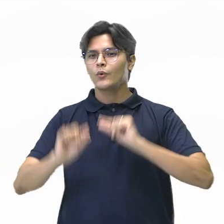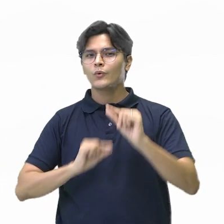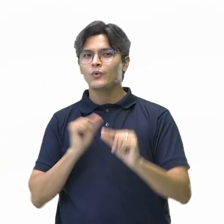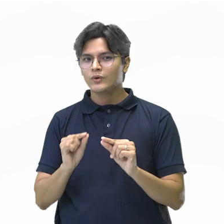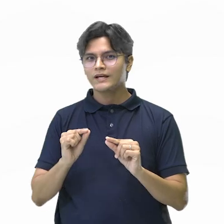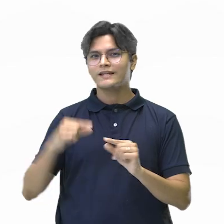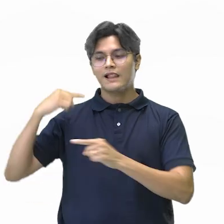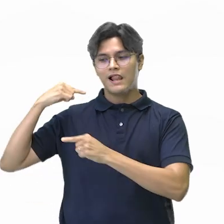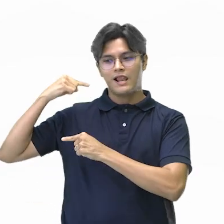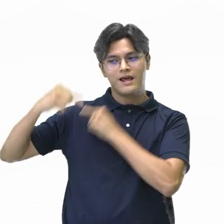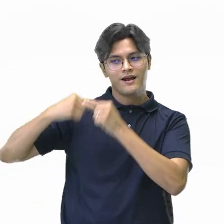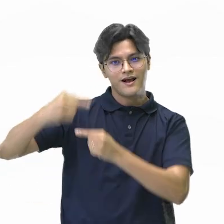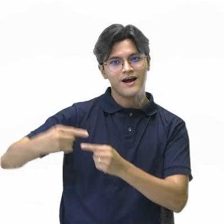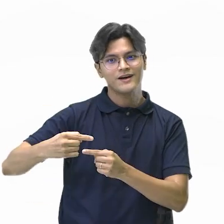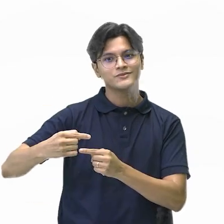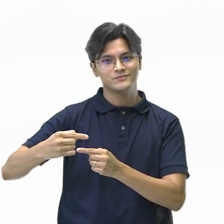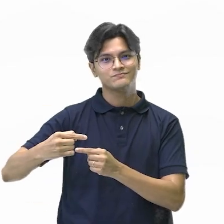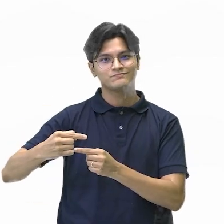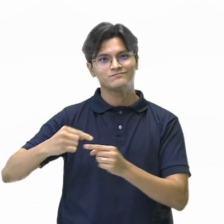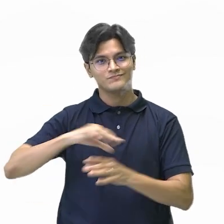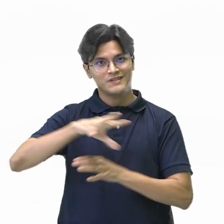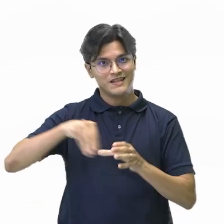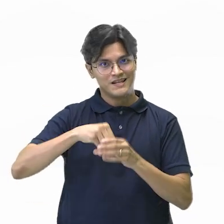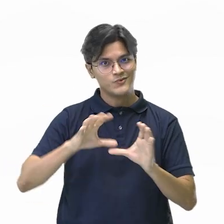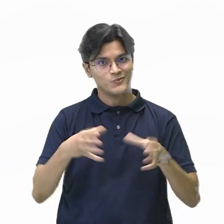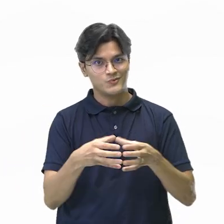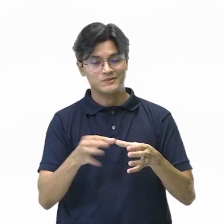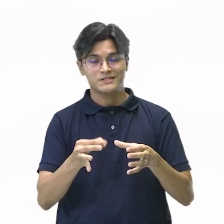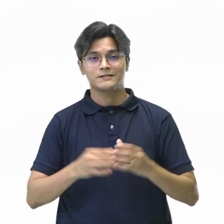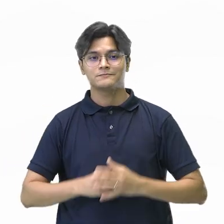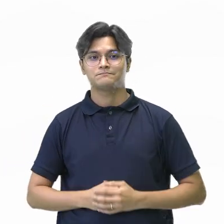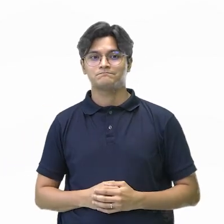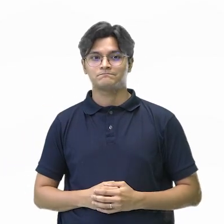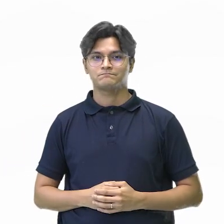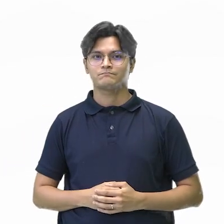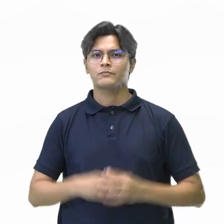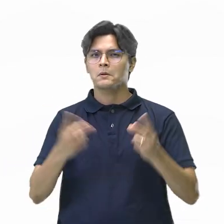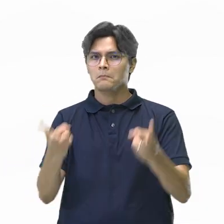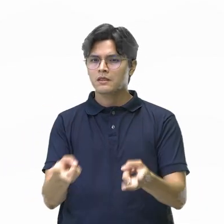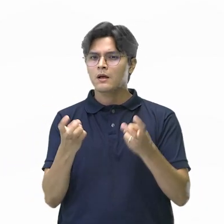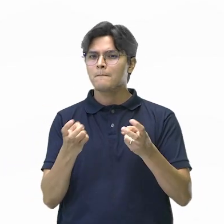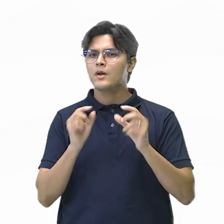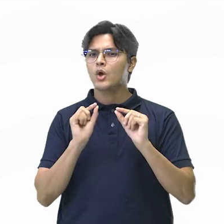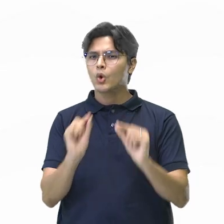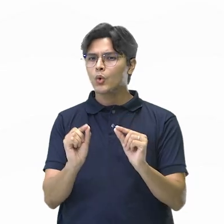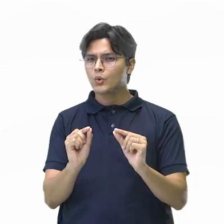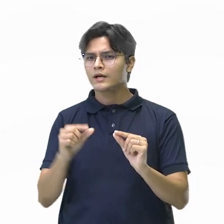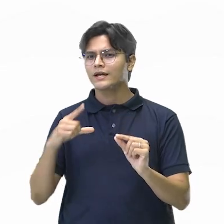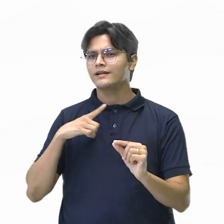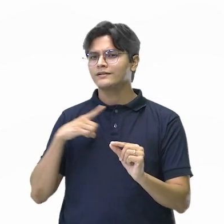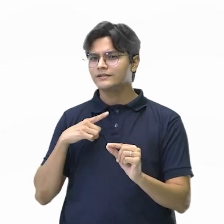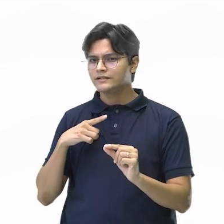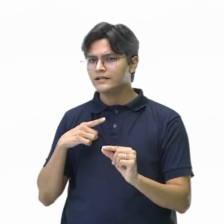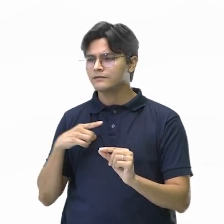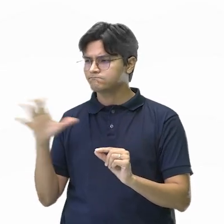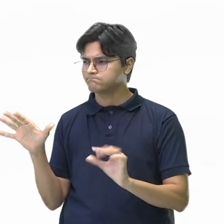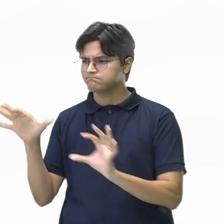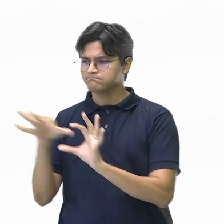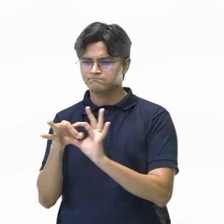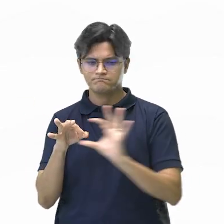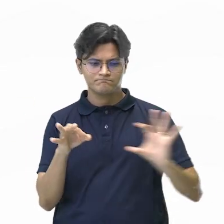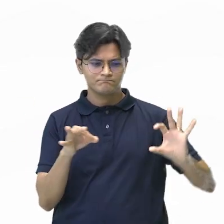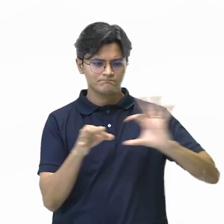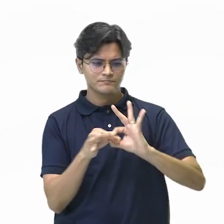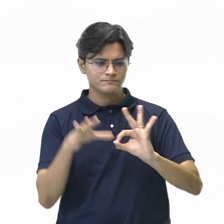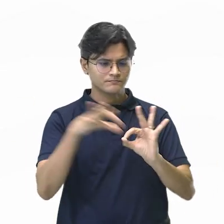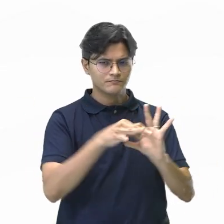já passaram. E vamos perceber que as peças do quebra-cabeça, elas vão sendo montadas com o tempo.